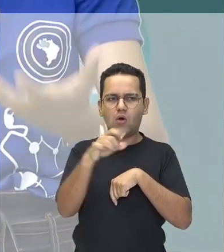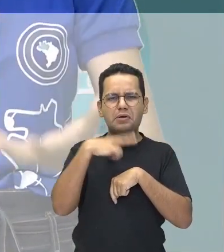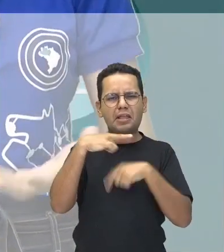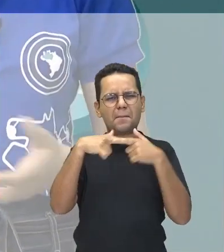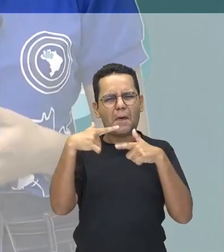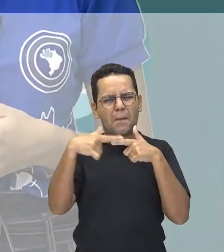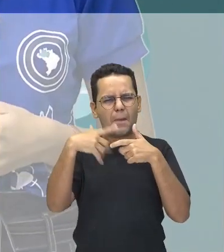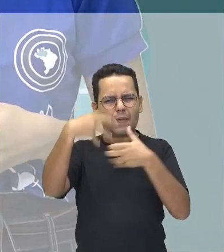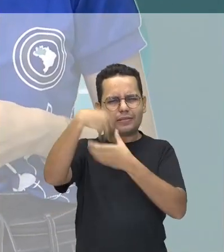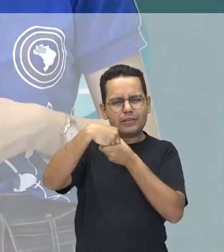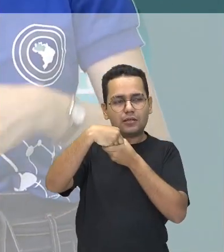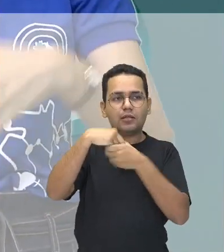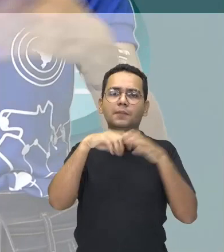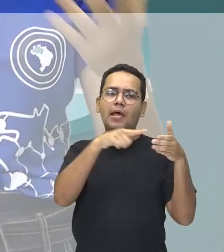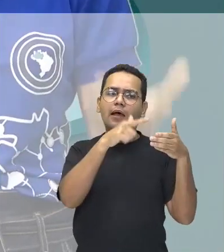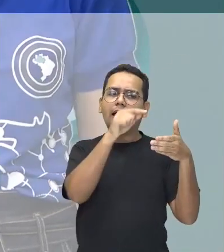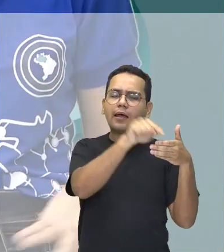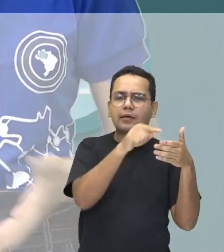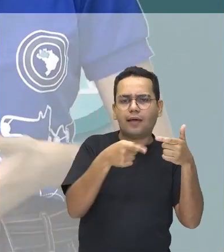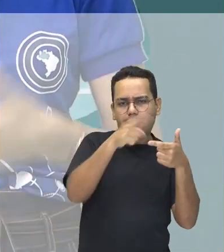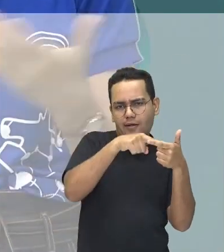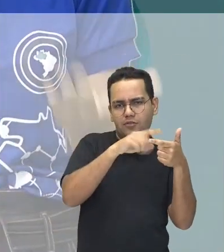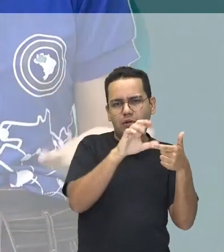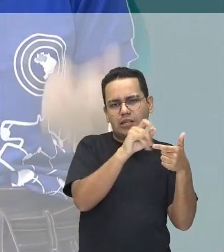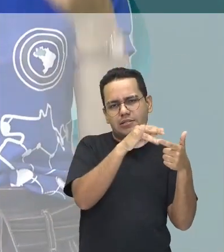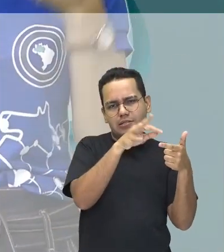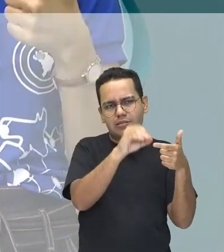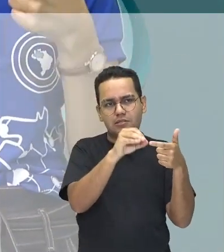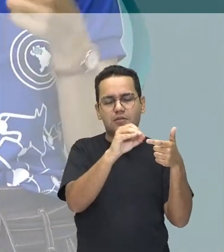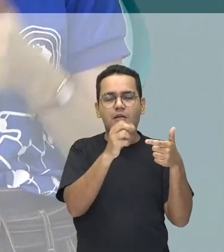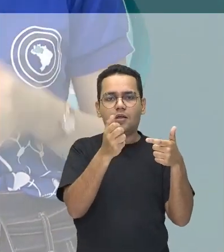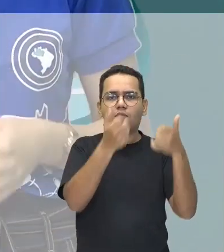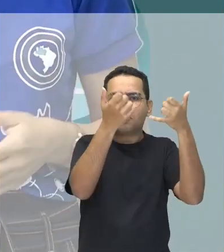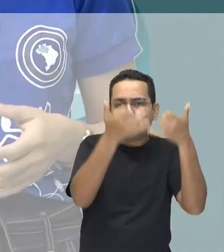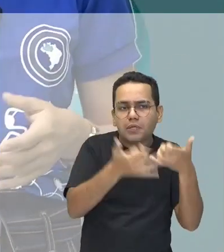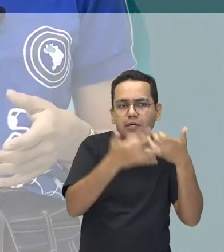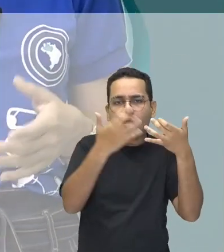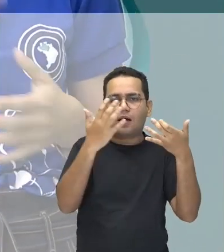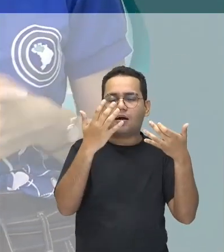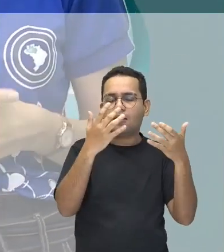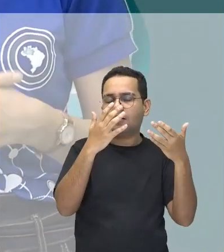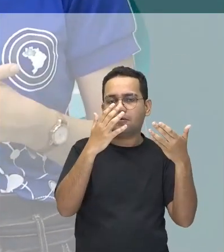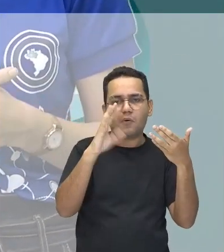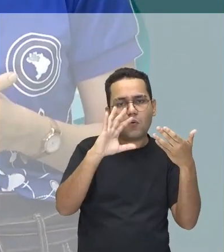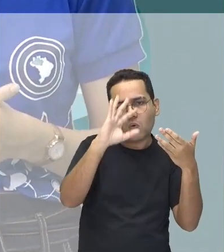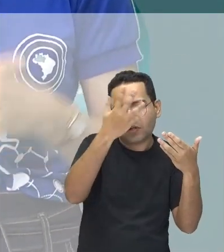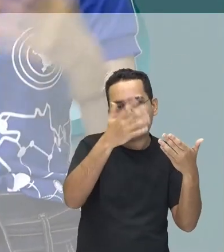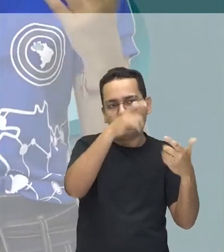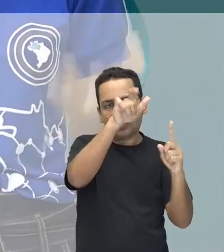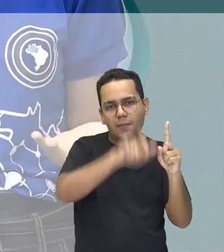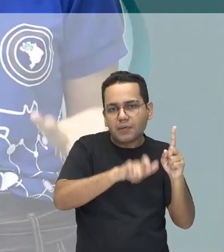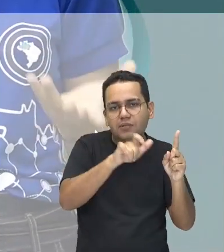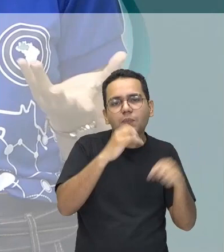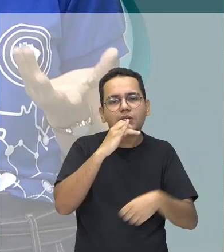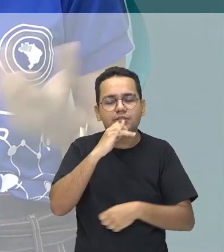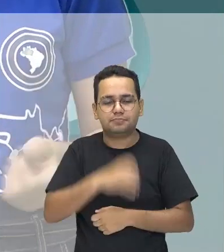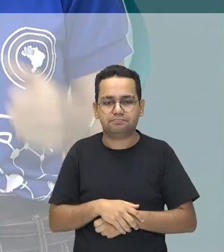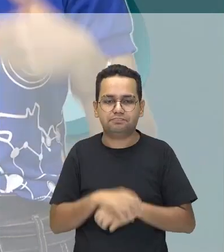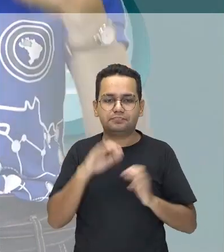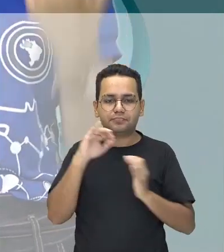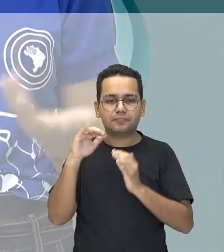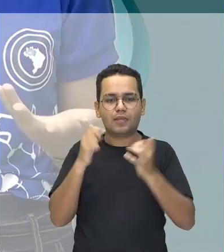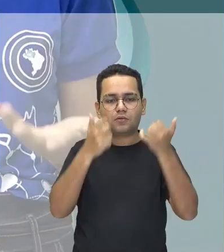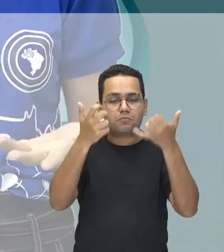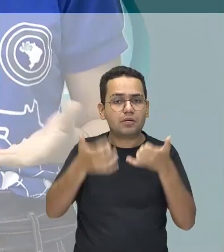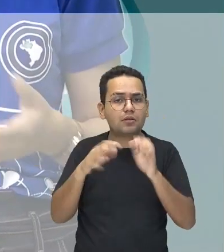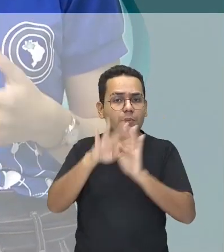quero contar ali as grandiosidades feitas por alguém. Combinado? E nós vimos o conceito de texto argumentativo,